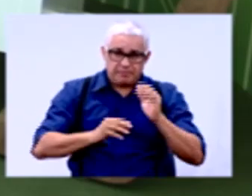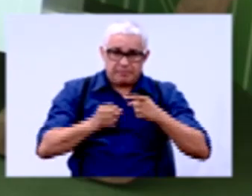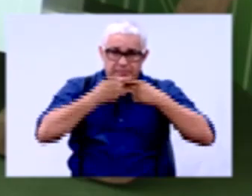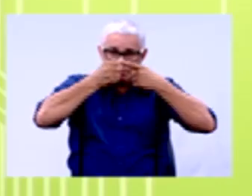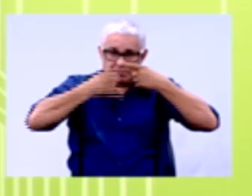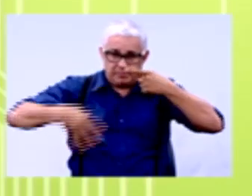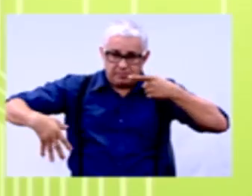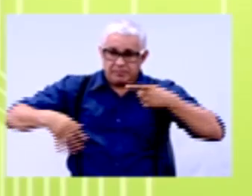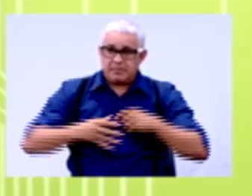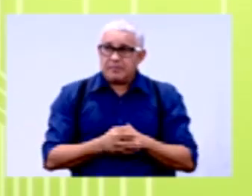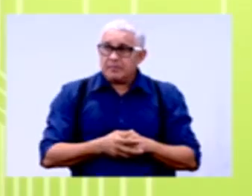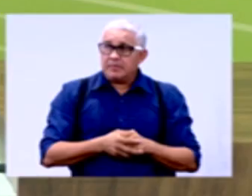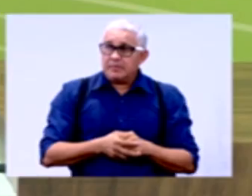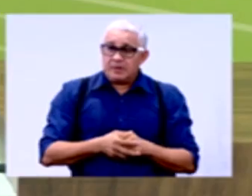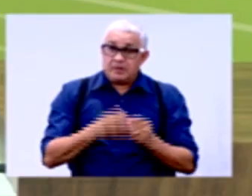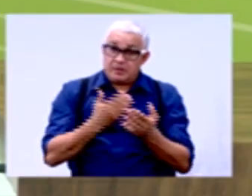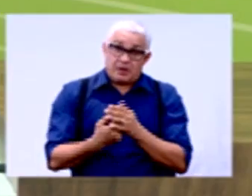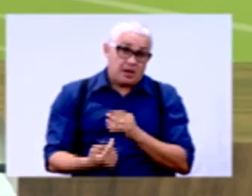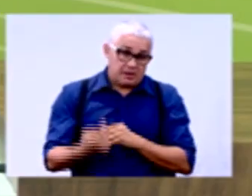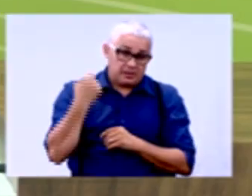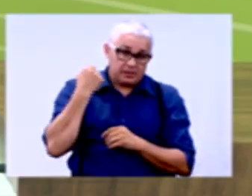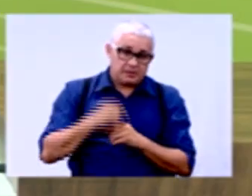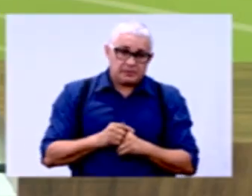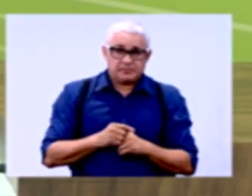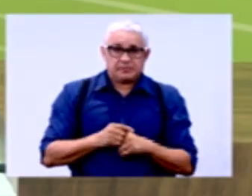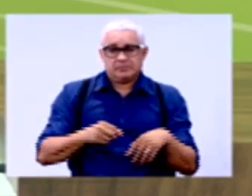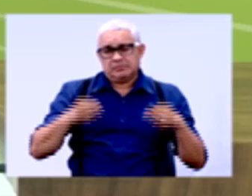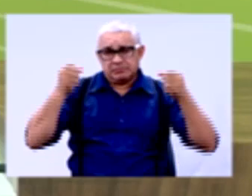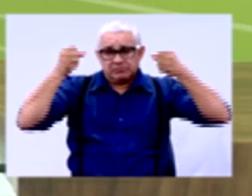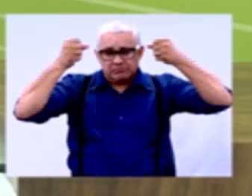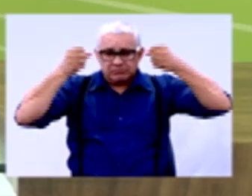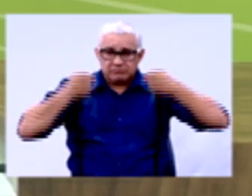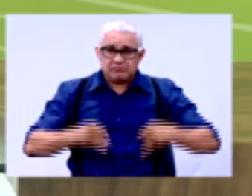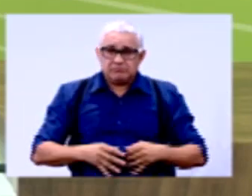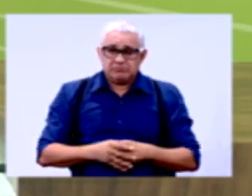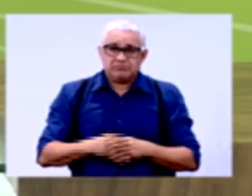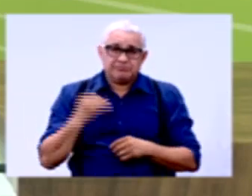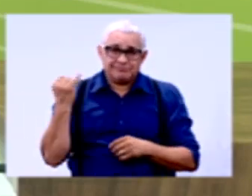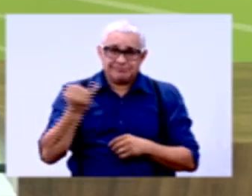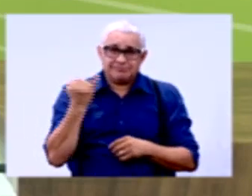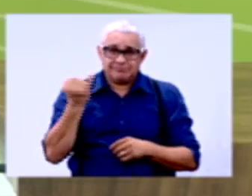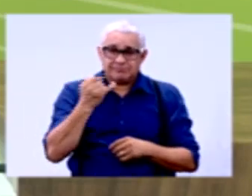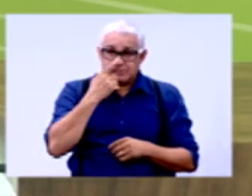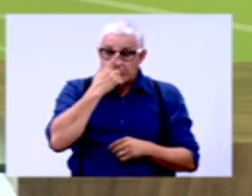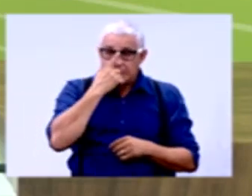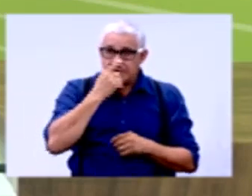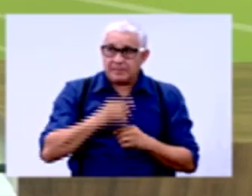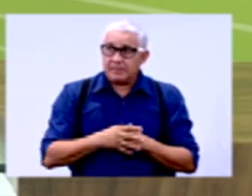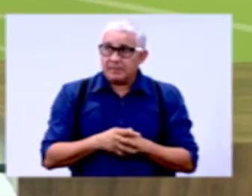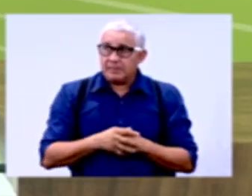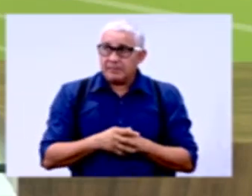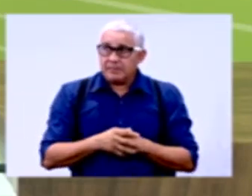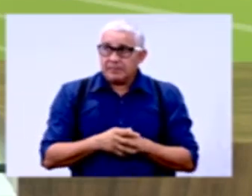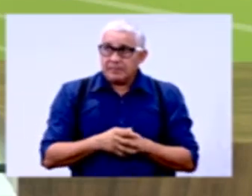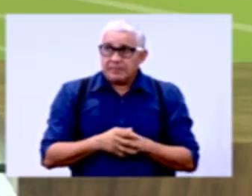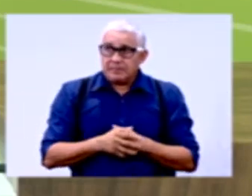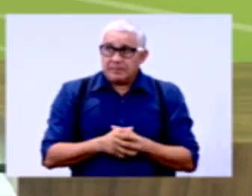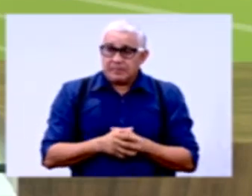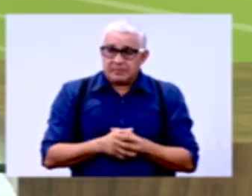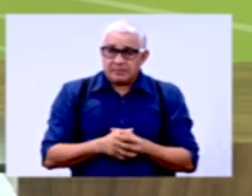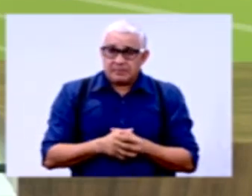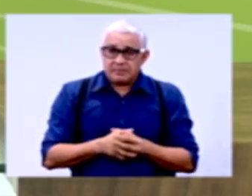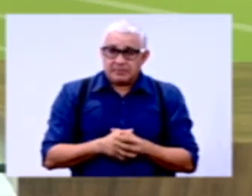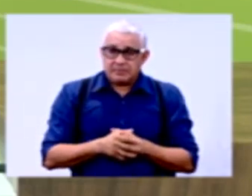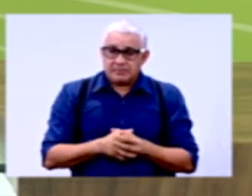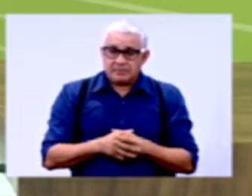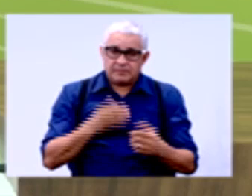Bom, na aula passada a gente chegou a comentar a importância de, na verdade na aula retrasada,